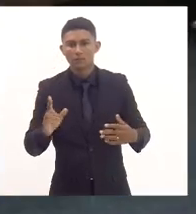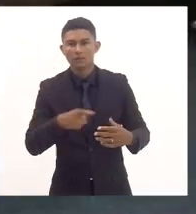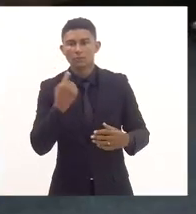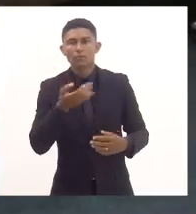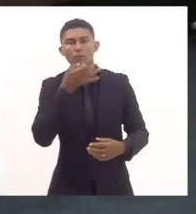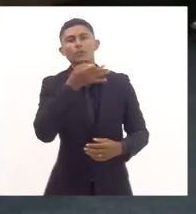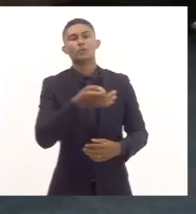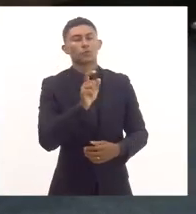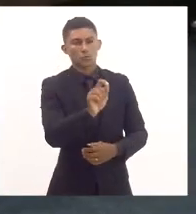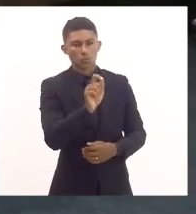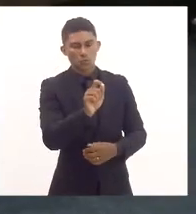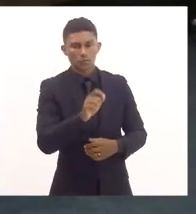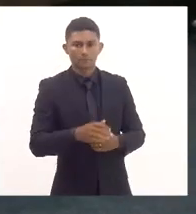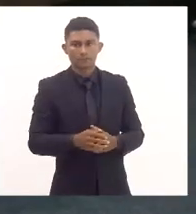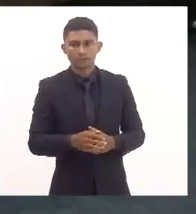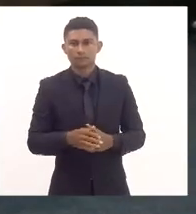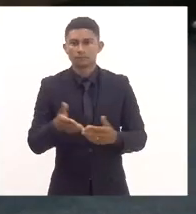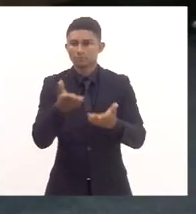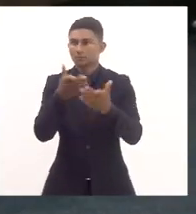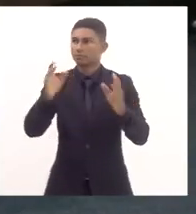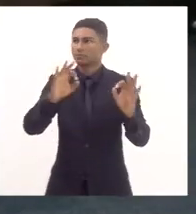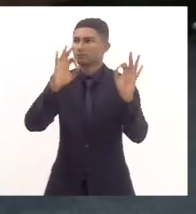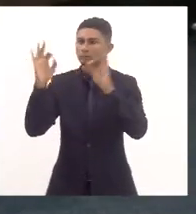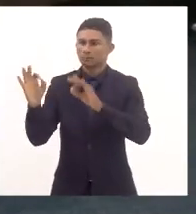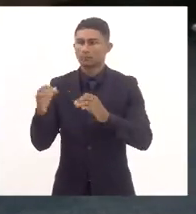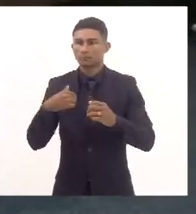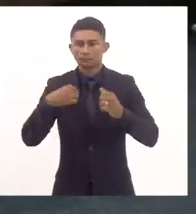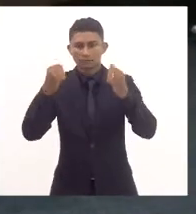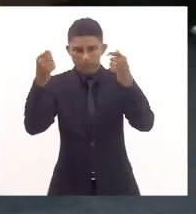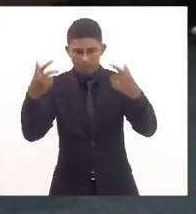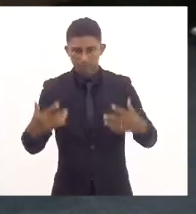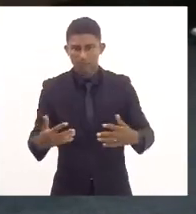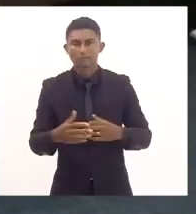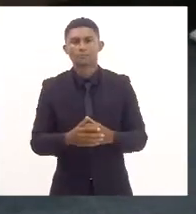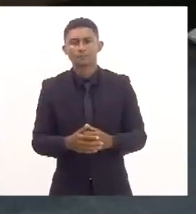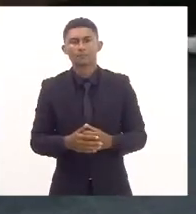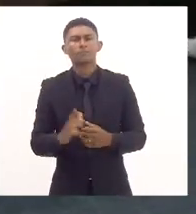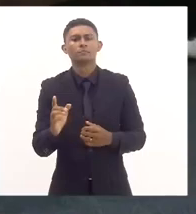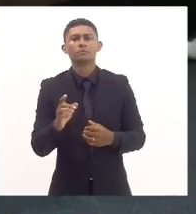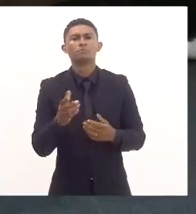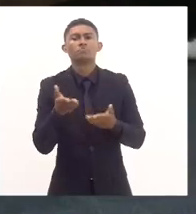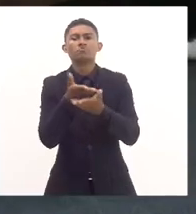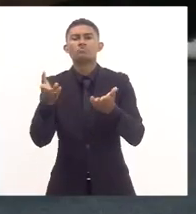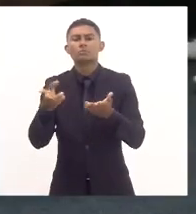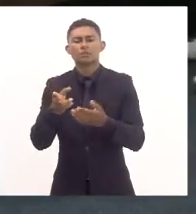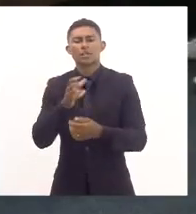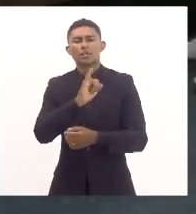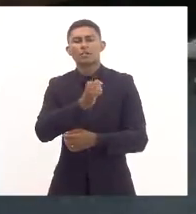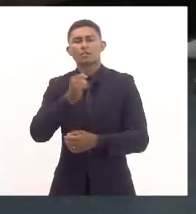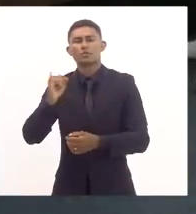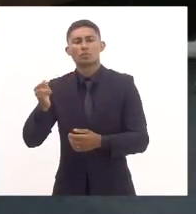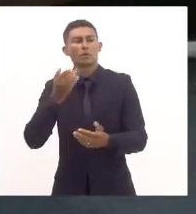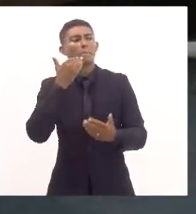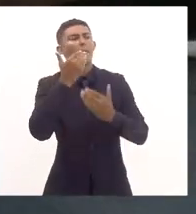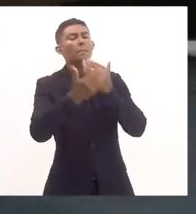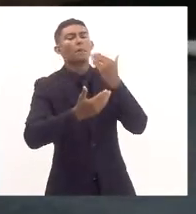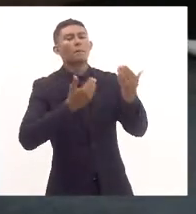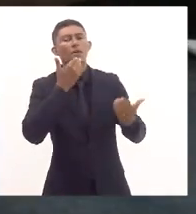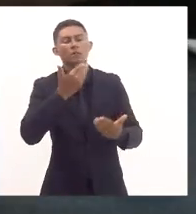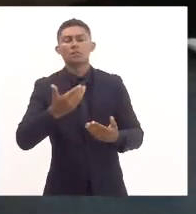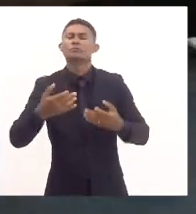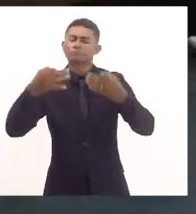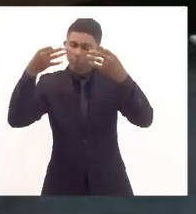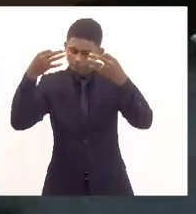com a vossa excelência e para quem está nos assistindo e a reivindicação dos instrutores é uma reivindicação